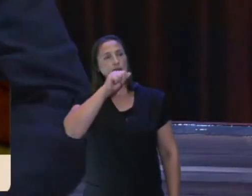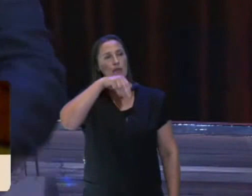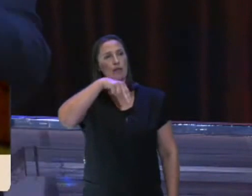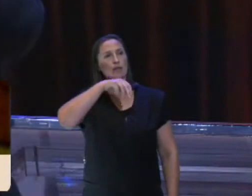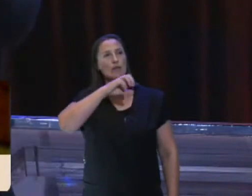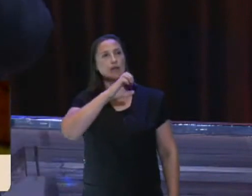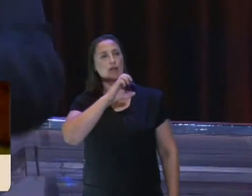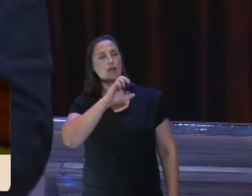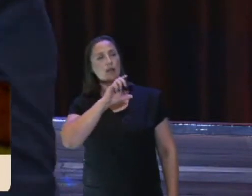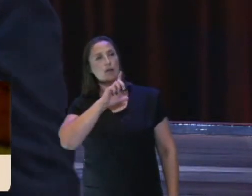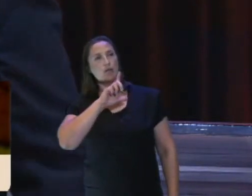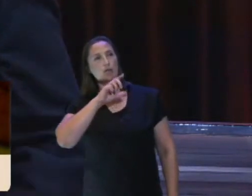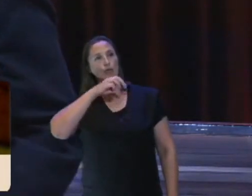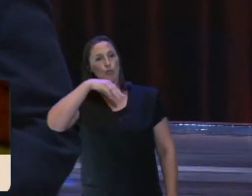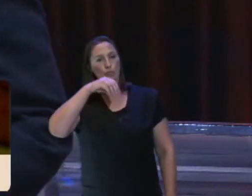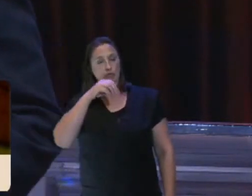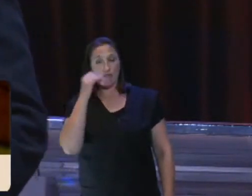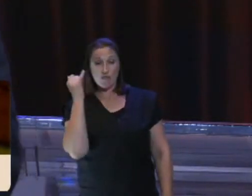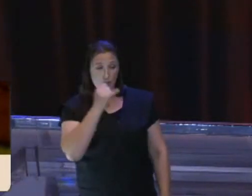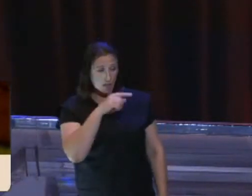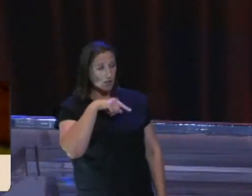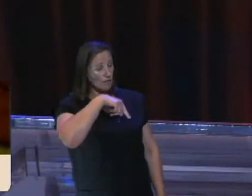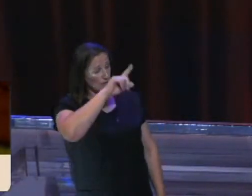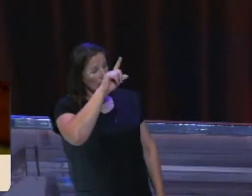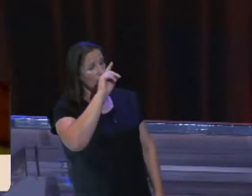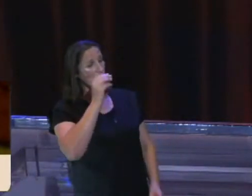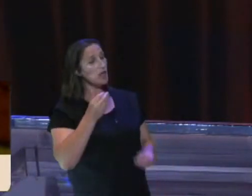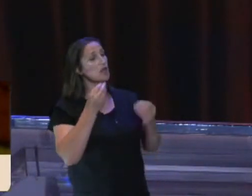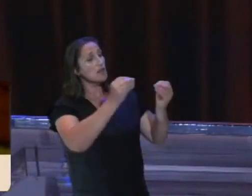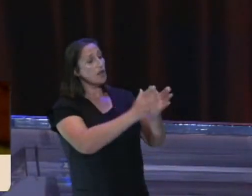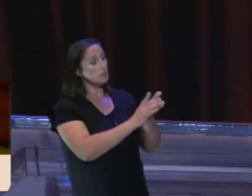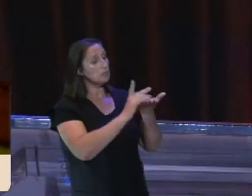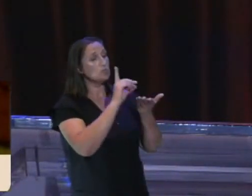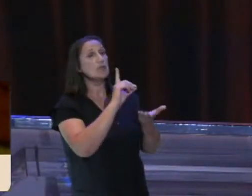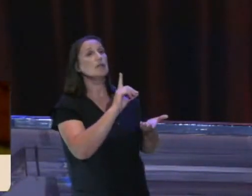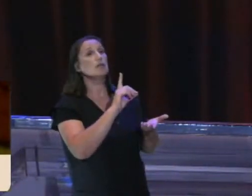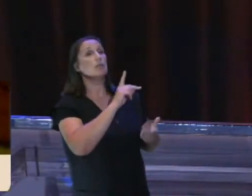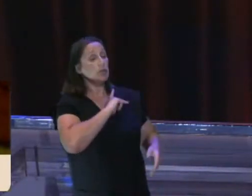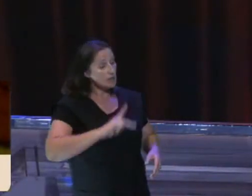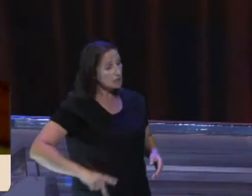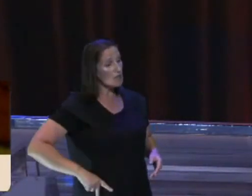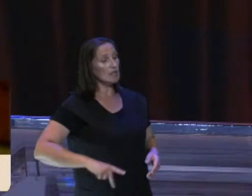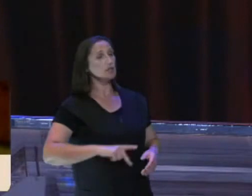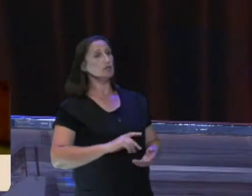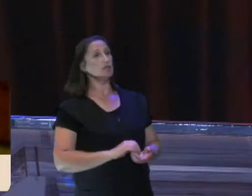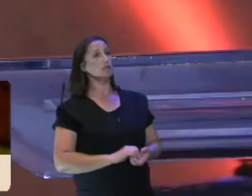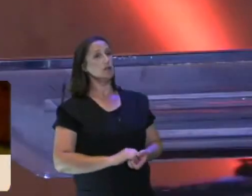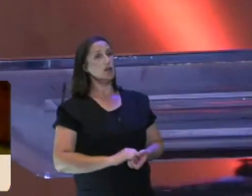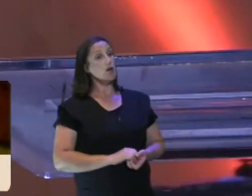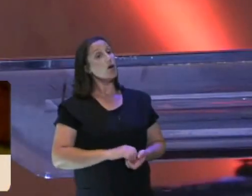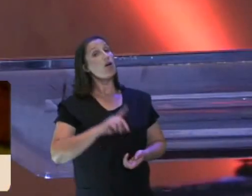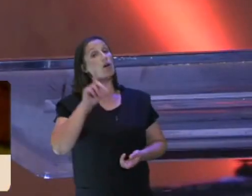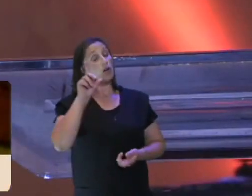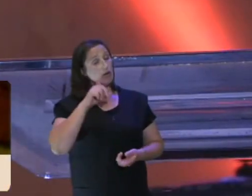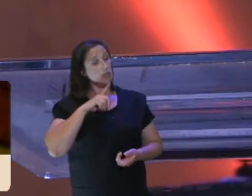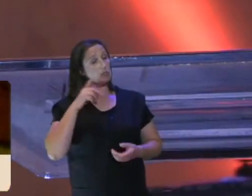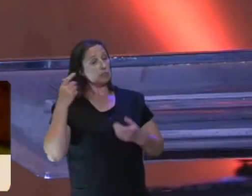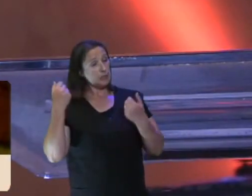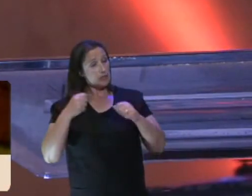tem que entregar a Bíblia para o presidente da República, tem que entregar a Bíblia para esse atleta que está